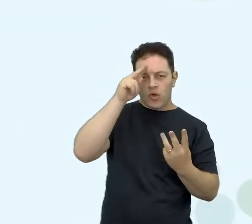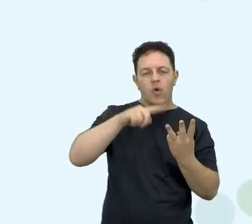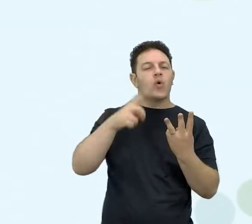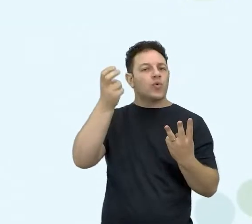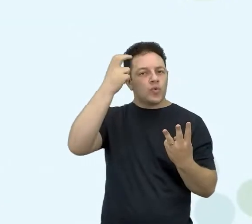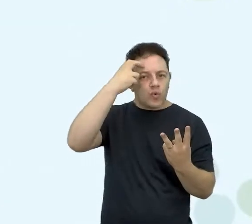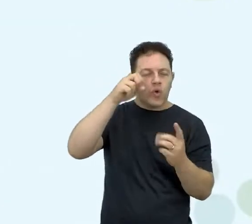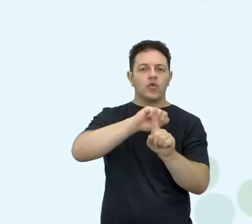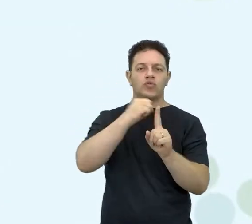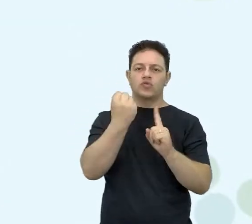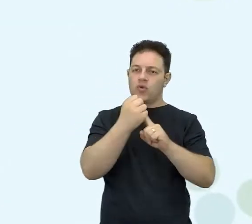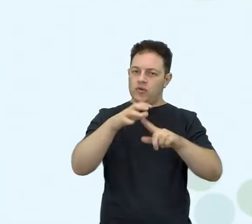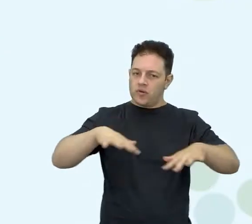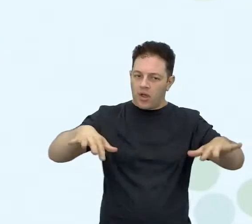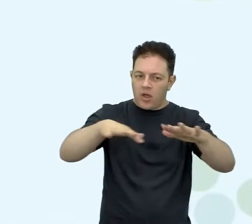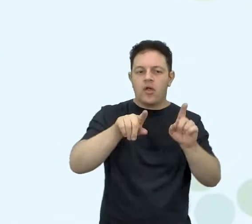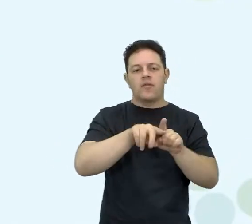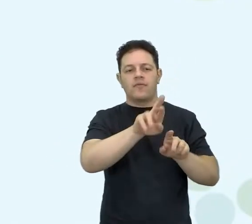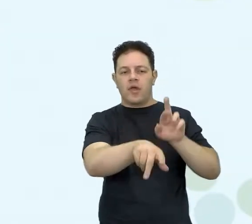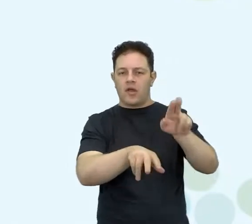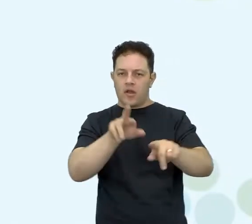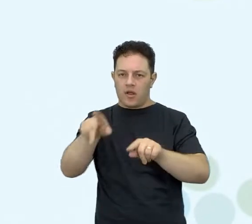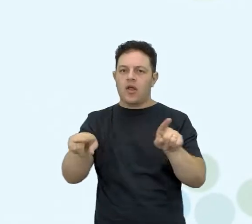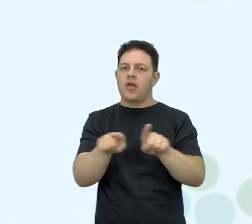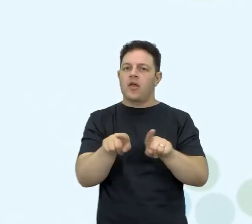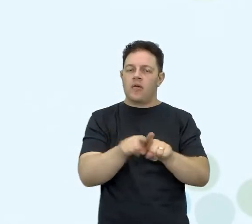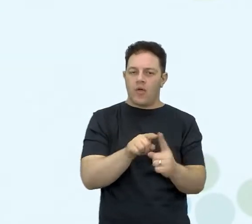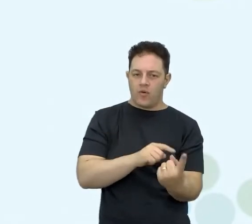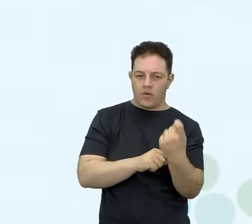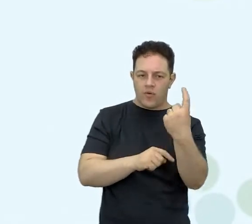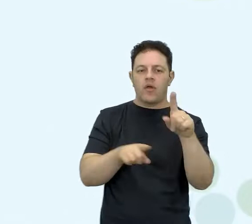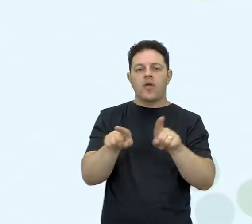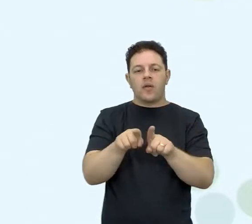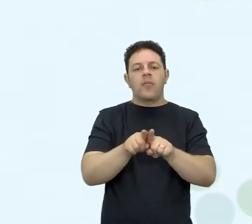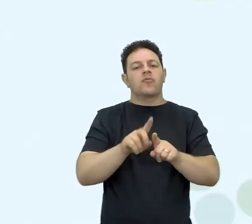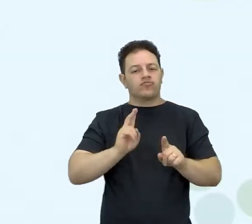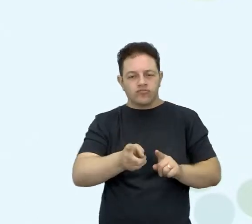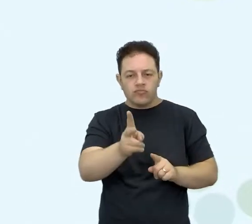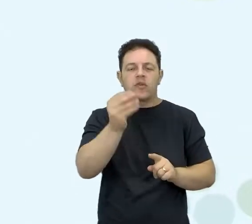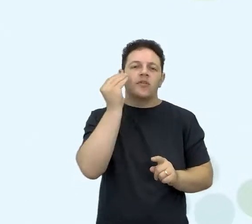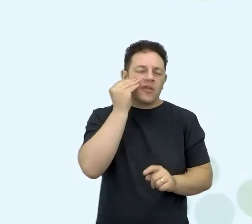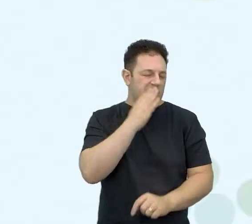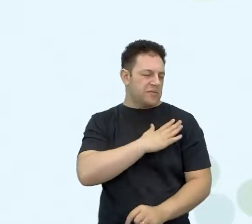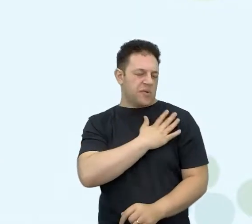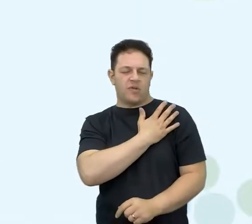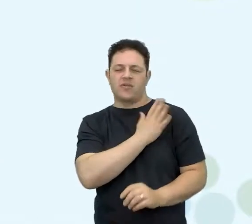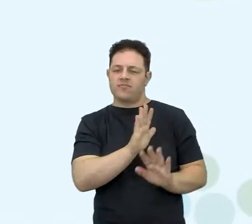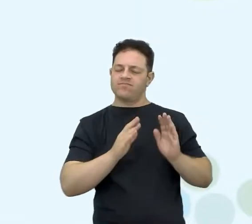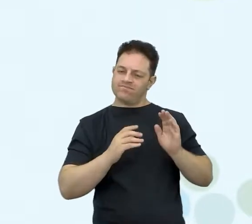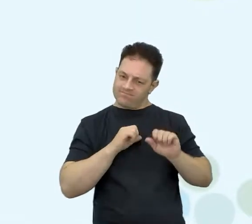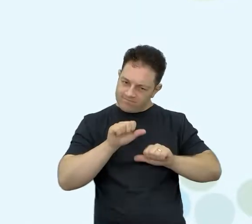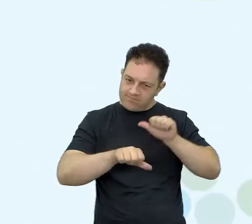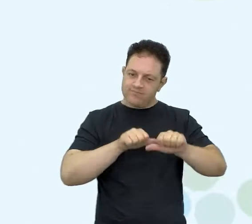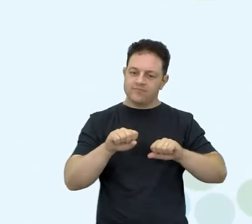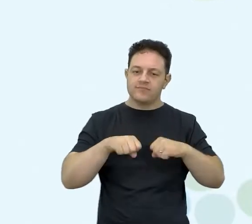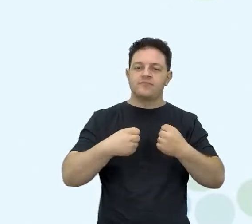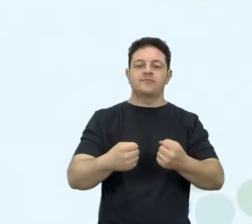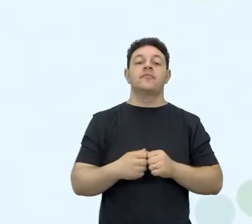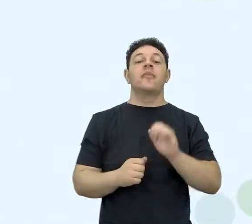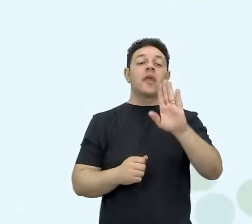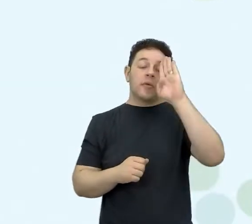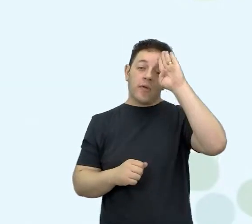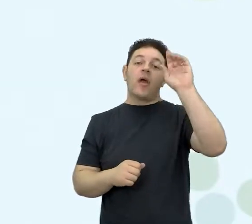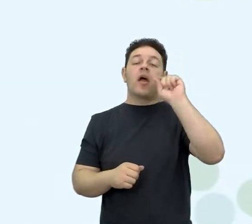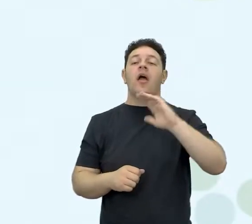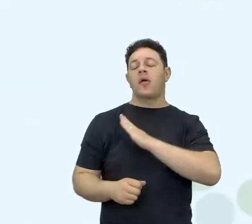cultural, social, variável, heterogêneo e agir no enfrentamento de preconceitos. Mais específico aqui, o